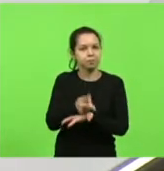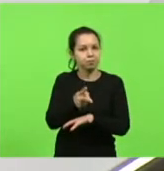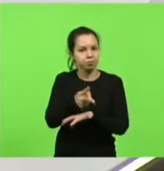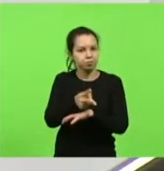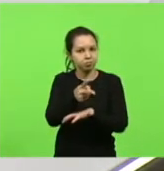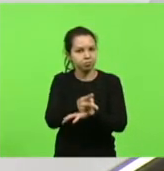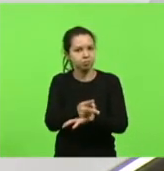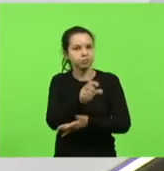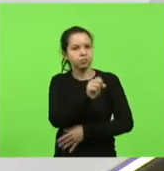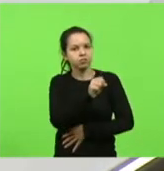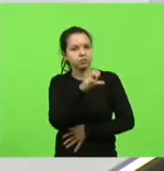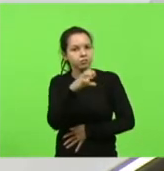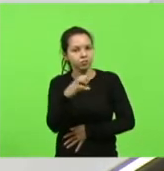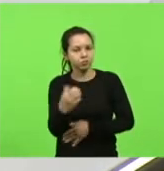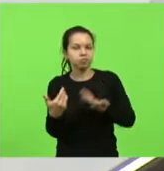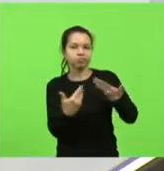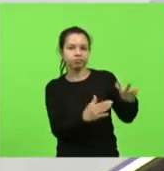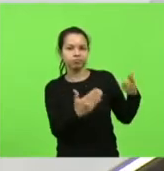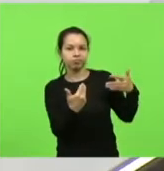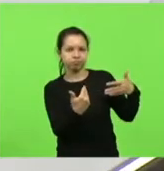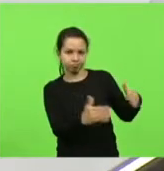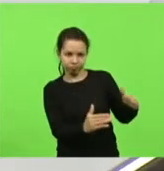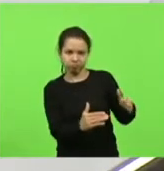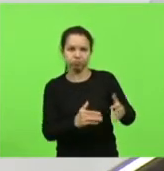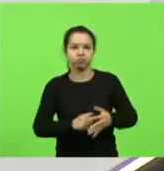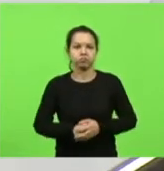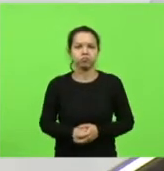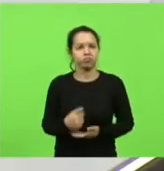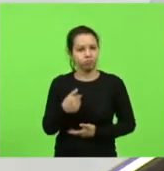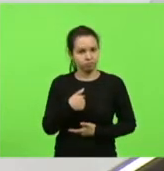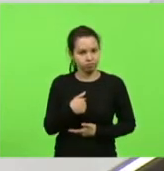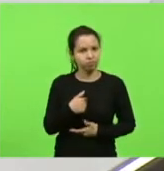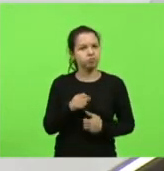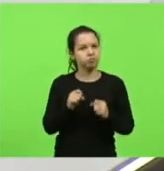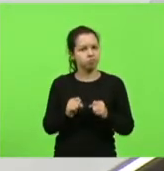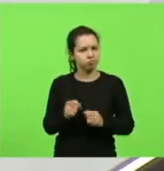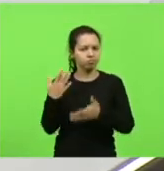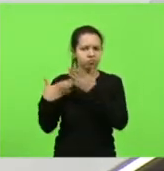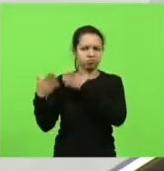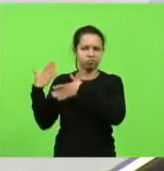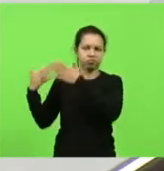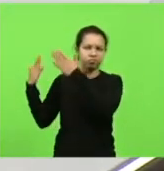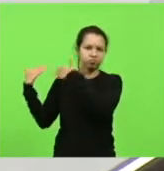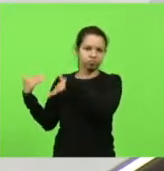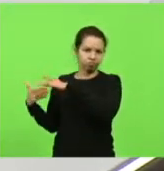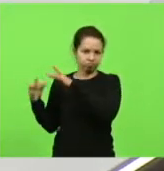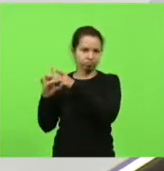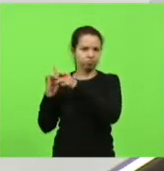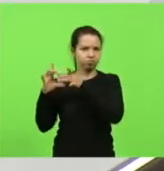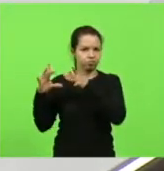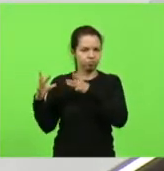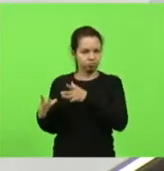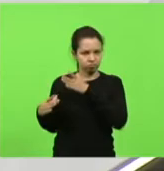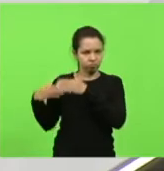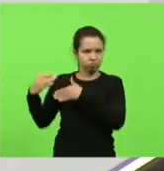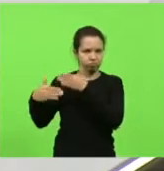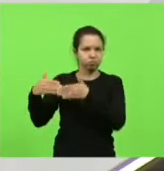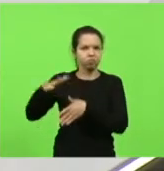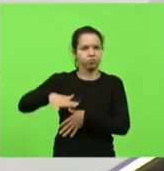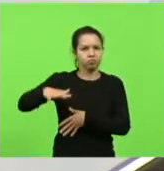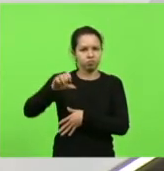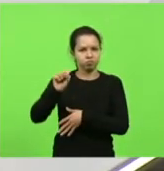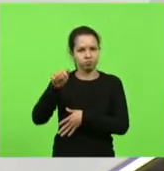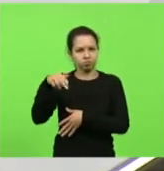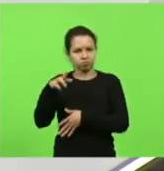Santa Catarina de lado. E aí eu posso vir desde a redemocratização, desde o período Sarney, depois